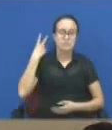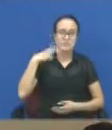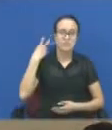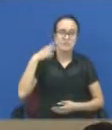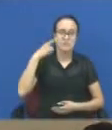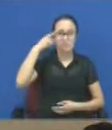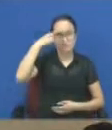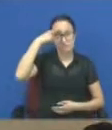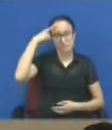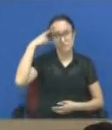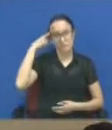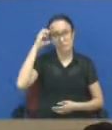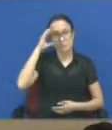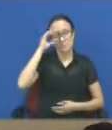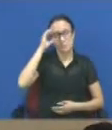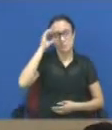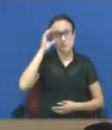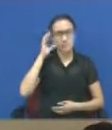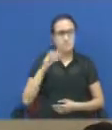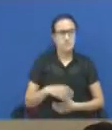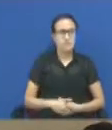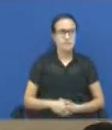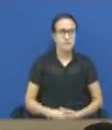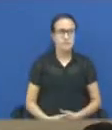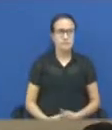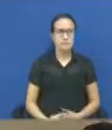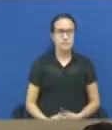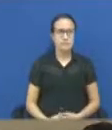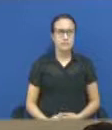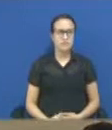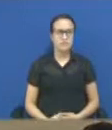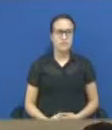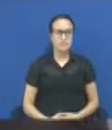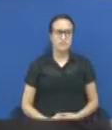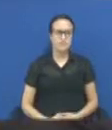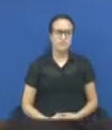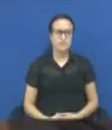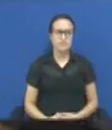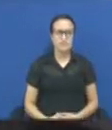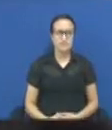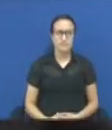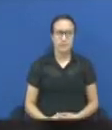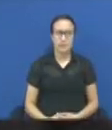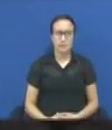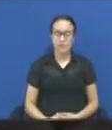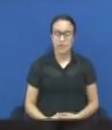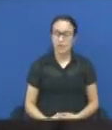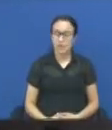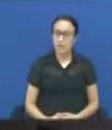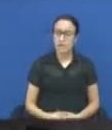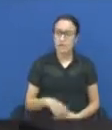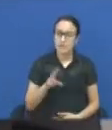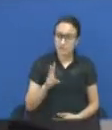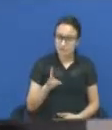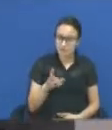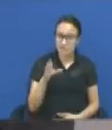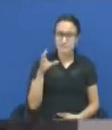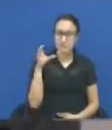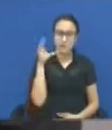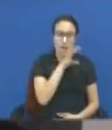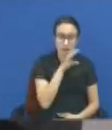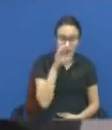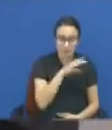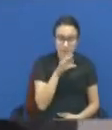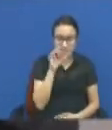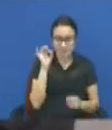Wilson. Senhor presidente, sempre que a gente pede urgência especial, e eu